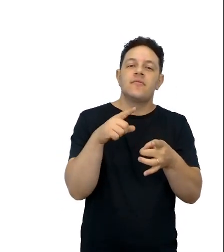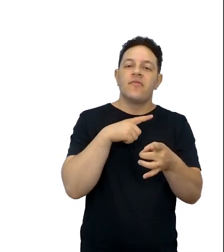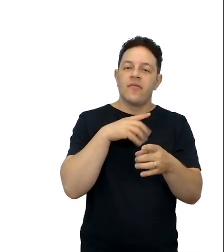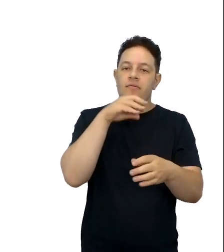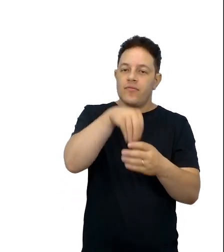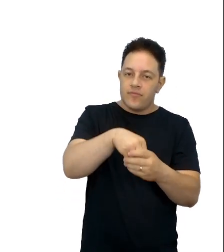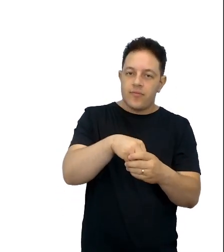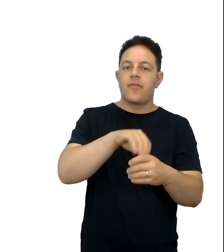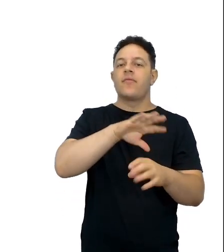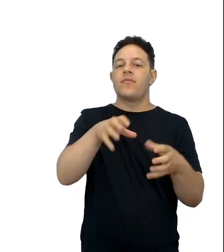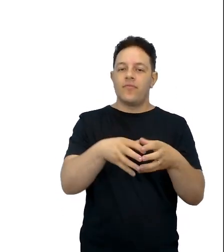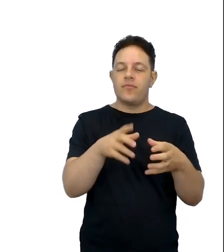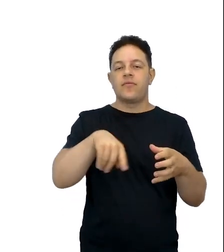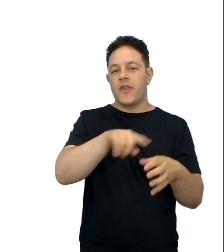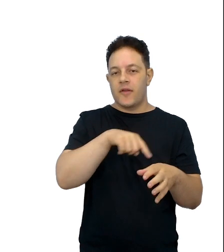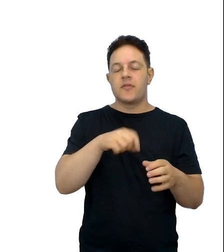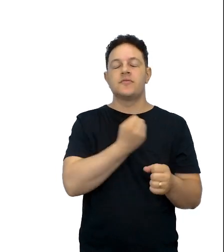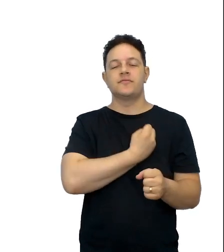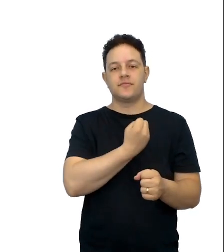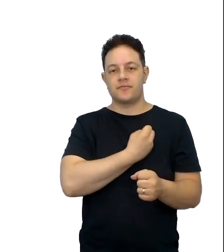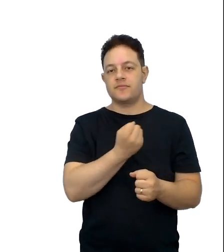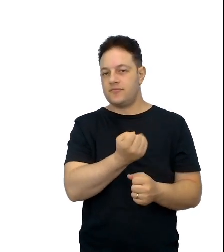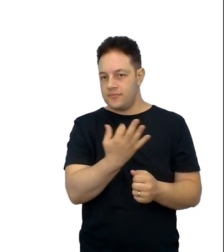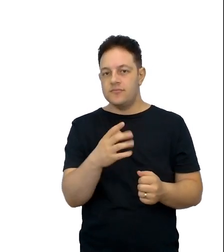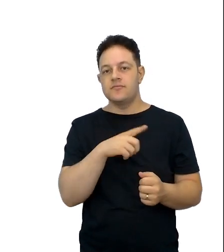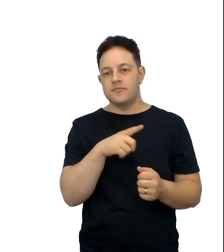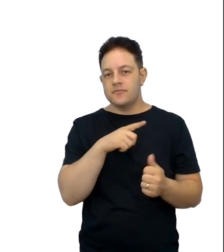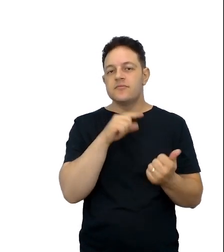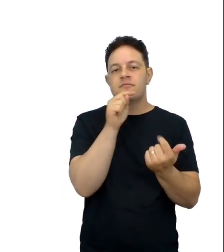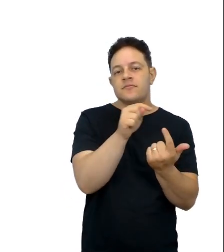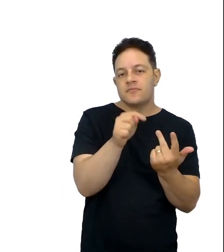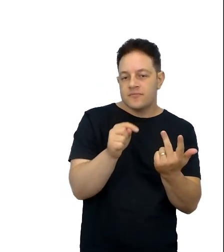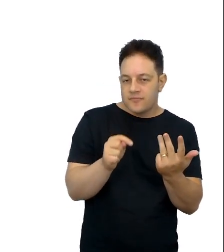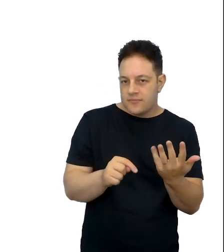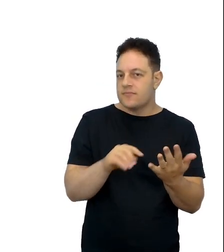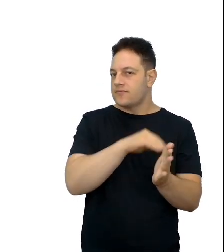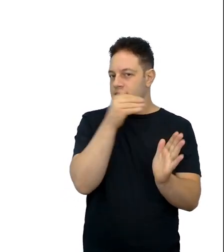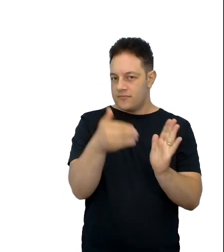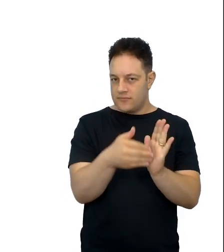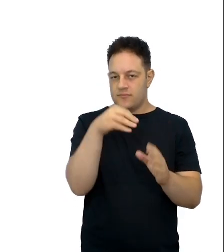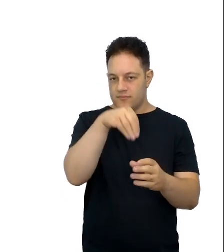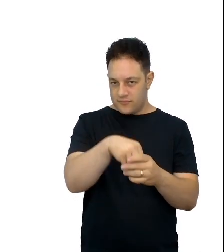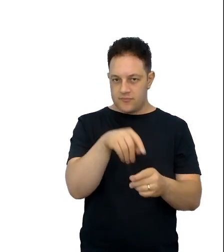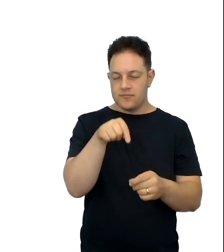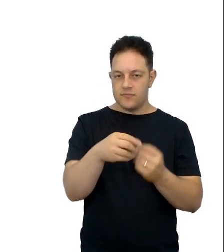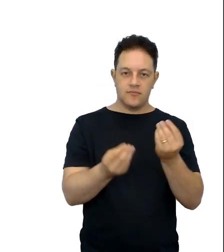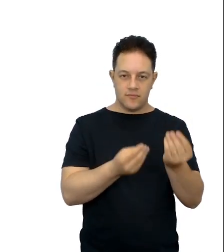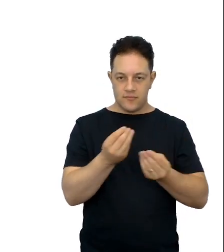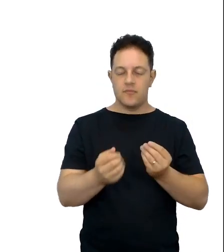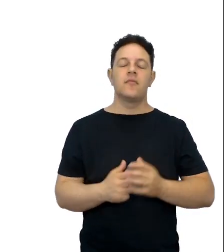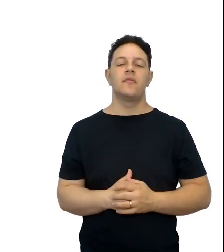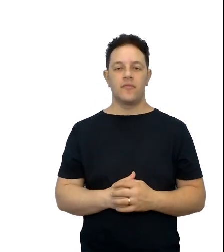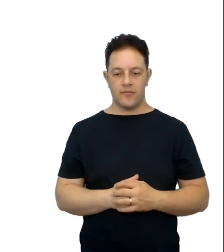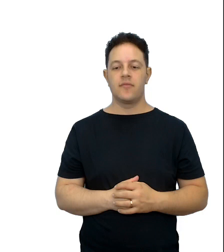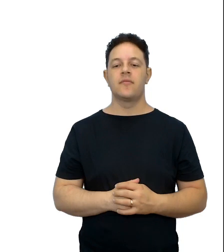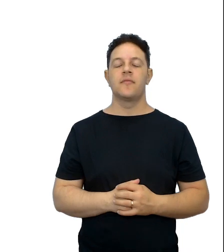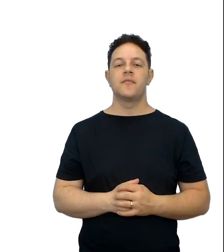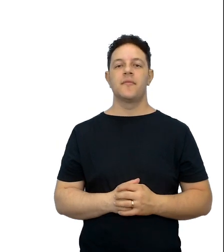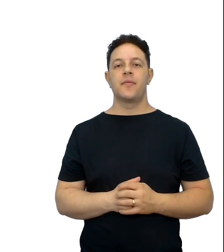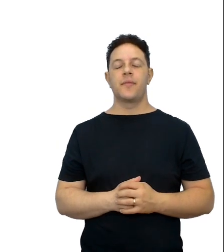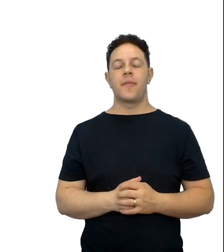do conjunto dos números racionais, com todas as características que tem o conjunto dos números racionais, tá?